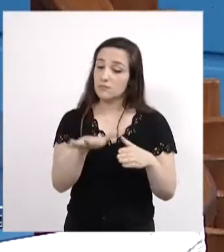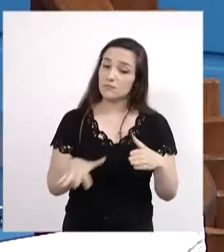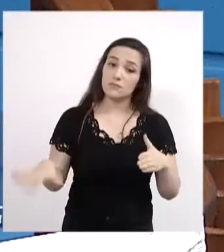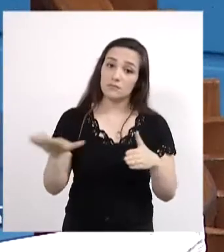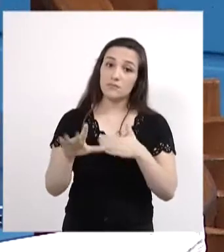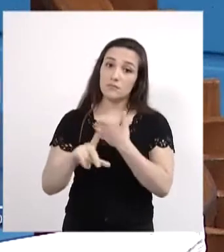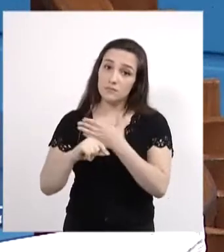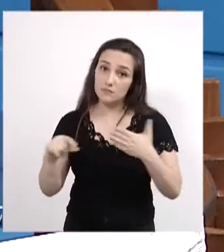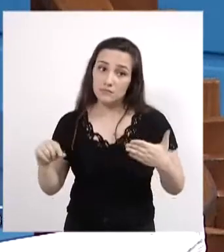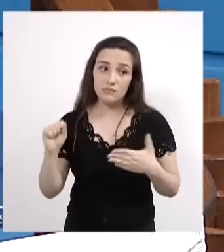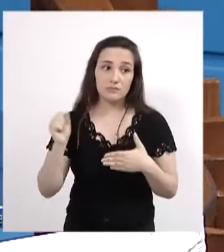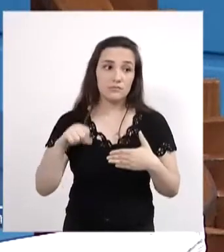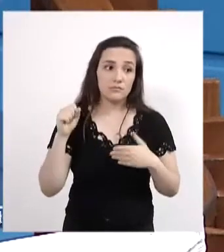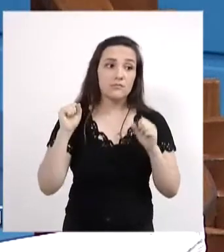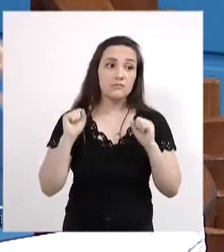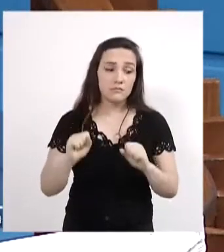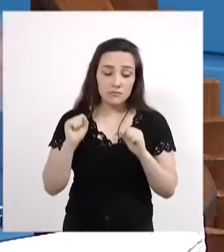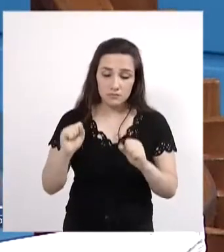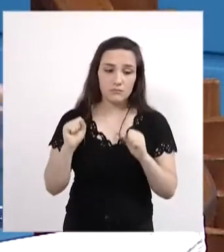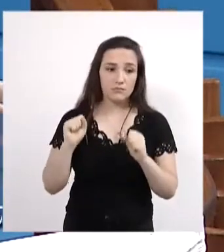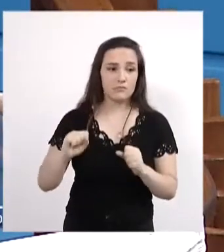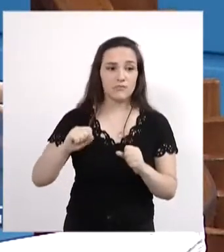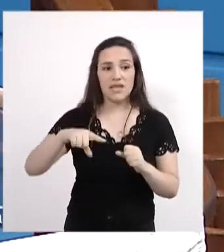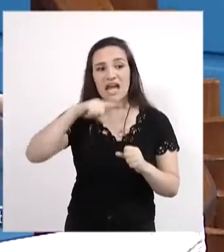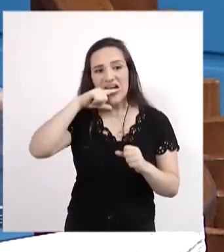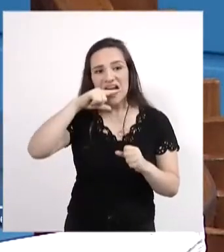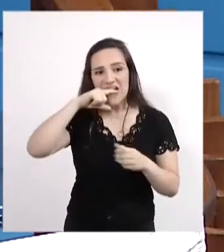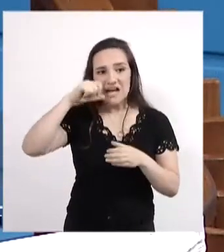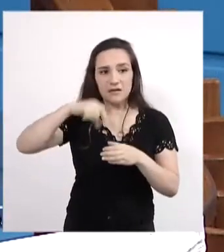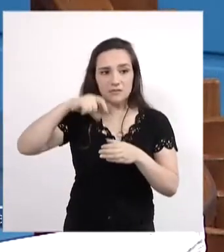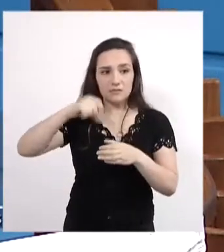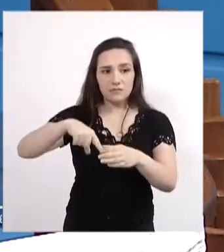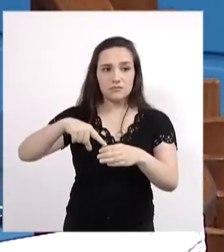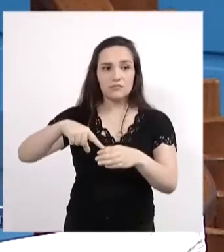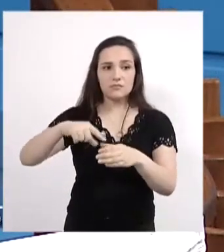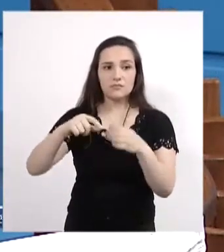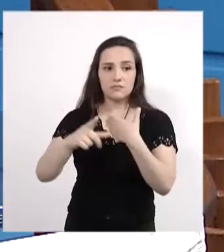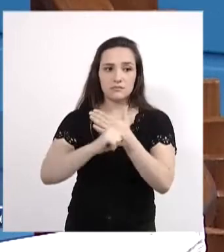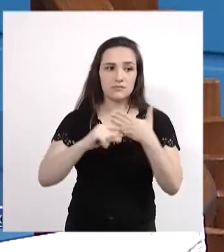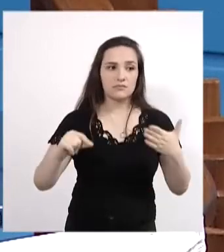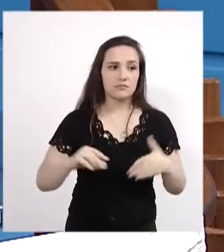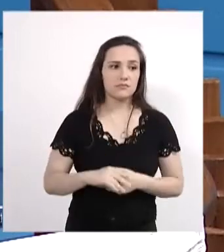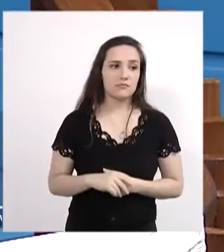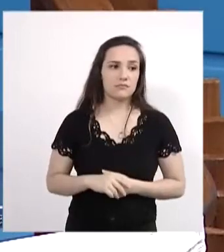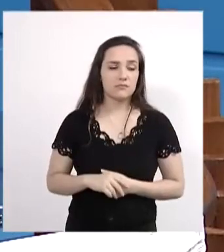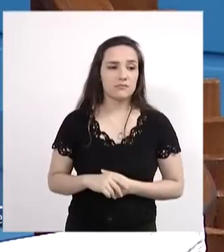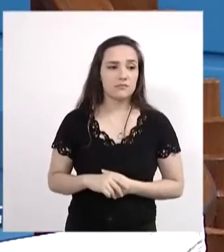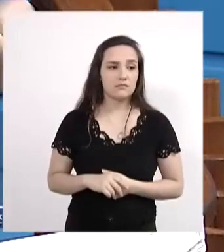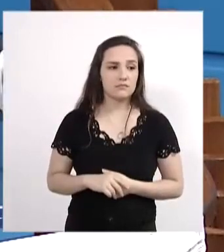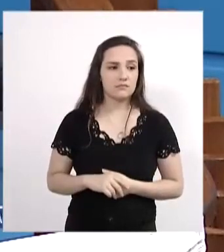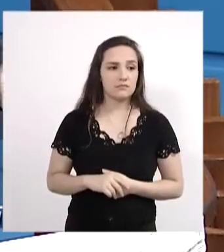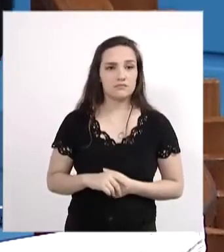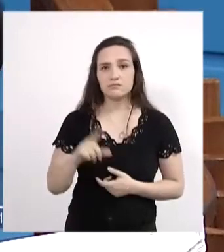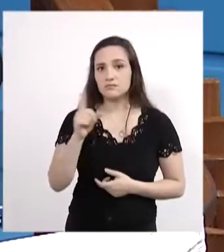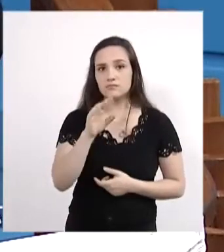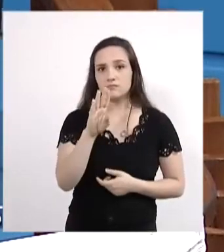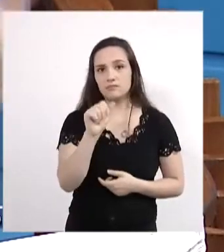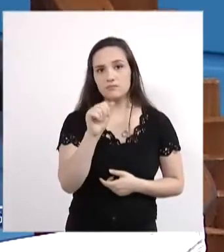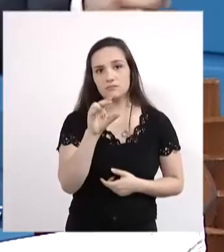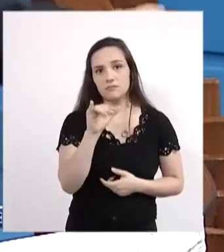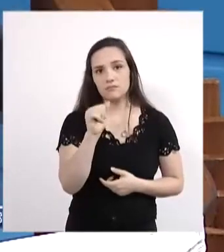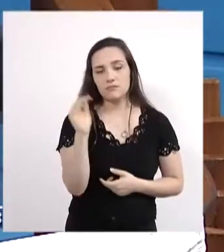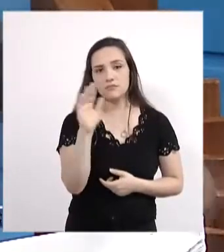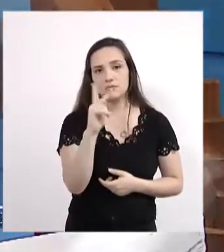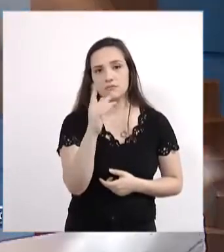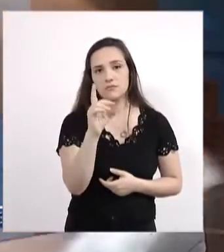Ele quer que plante cana no Pantanal. Não é na bacia hidrográfica. Não é na bacia hidrográfica, no Pantanal